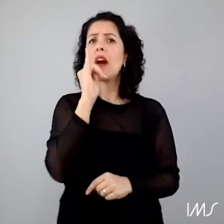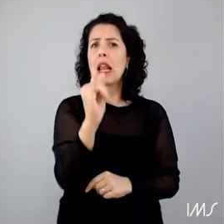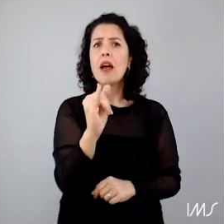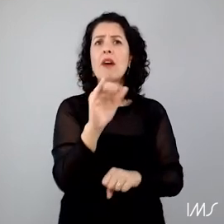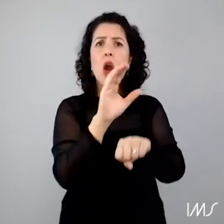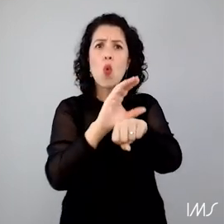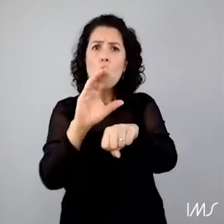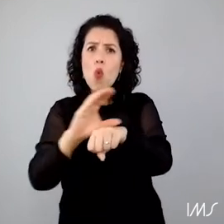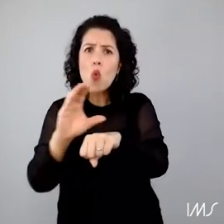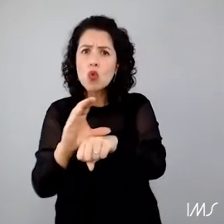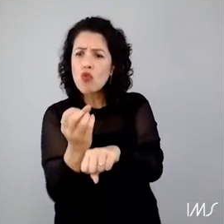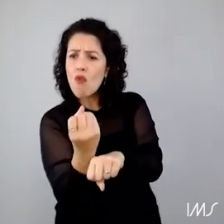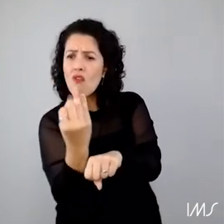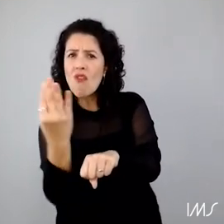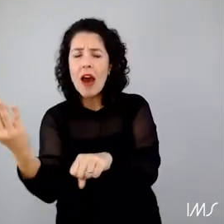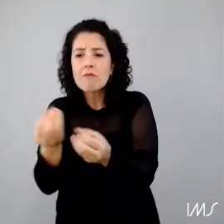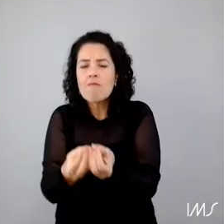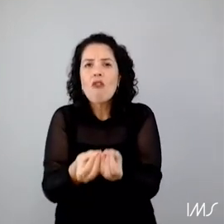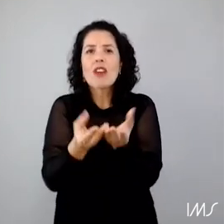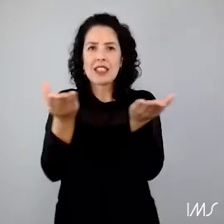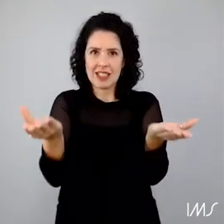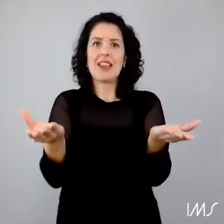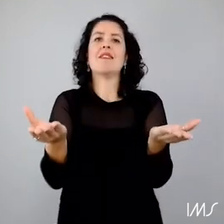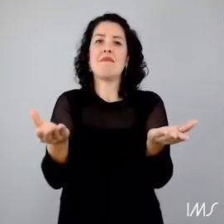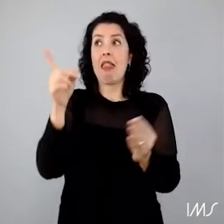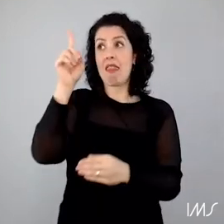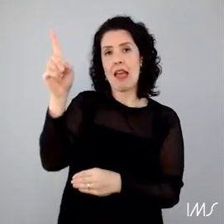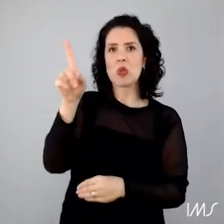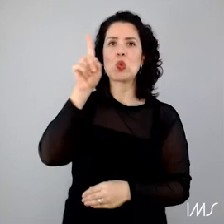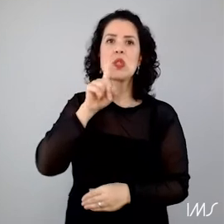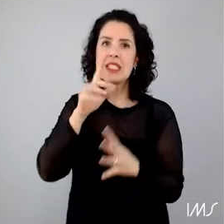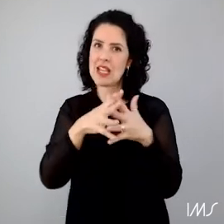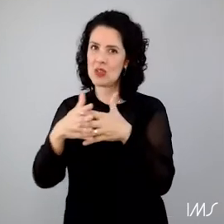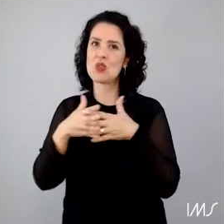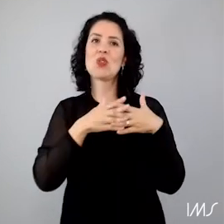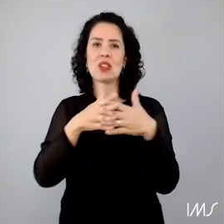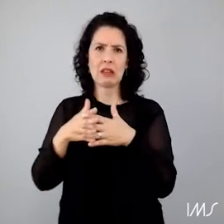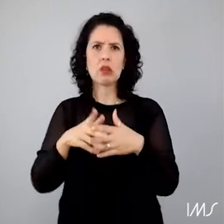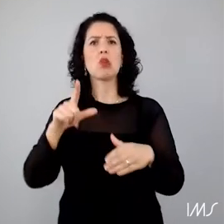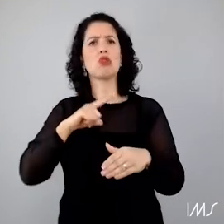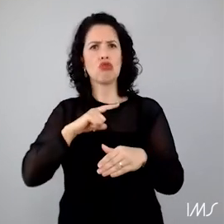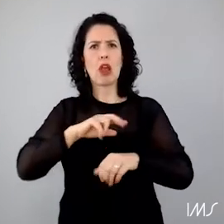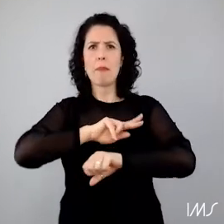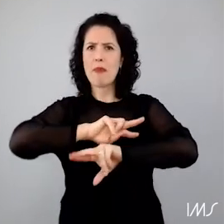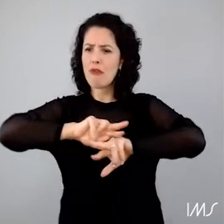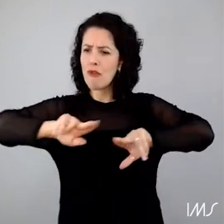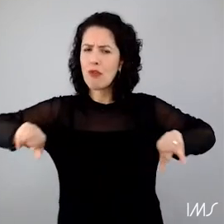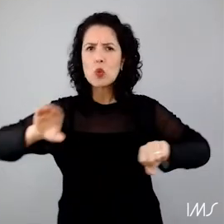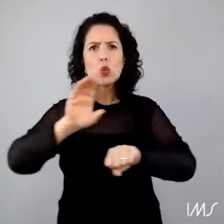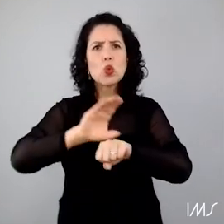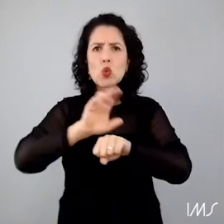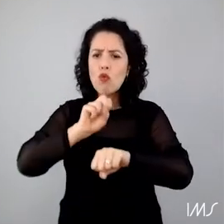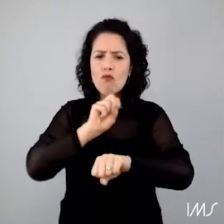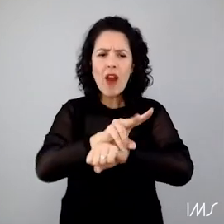o número de cursos nos Estados Unidos que ofereciam cadeiras em torno da